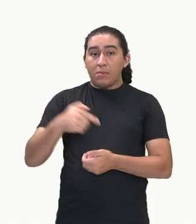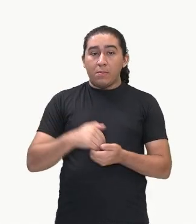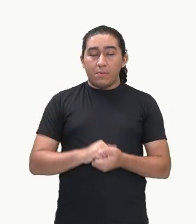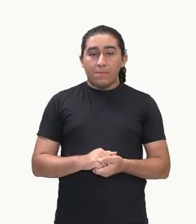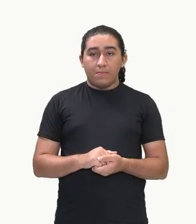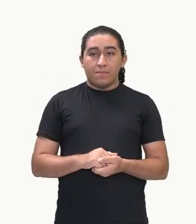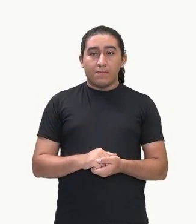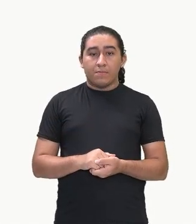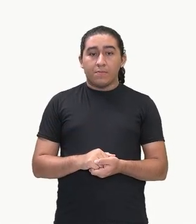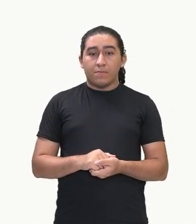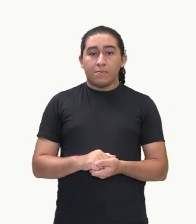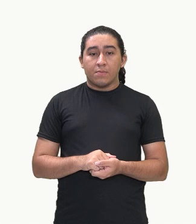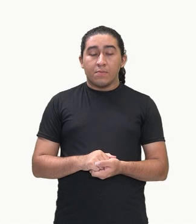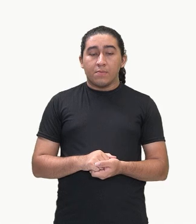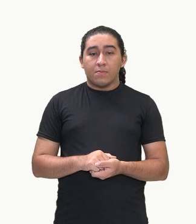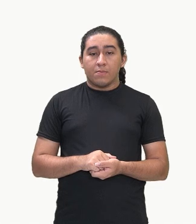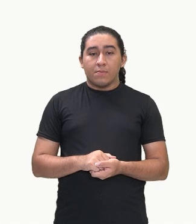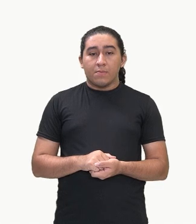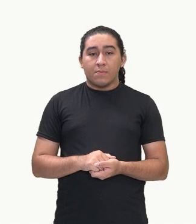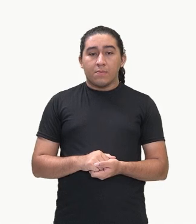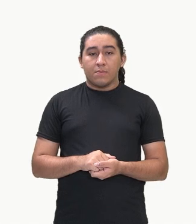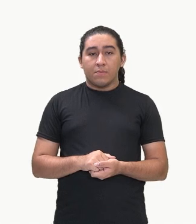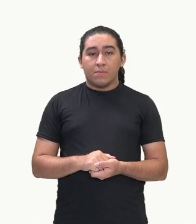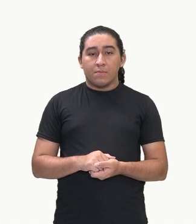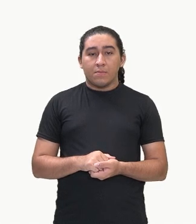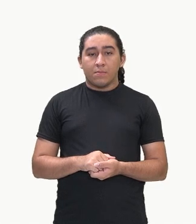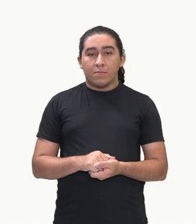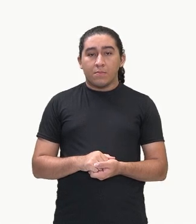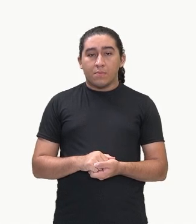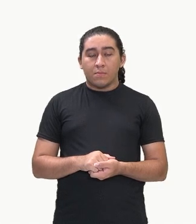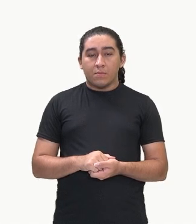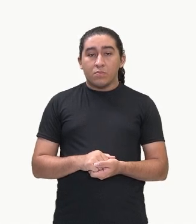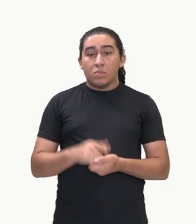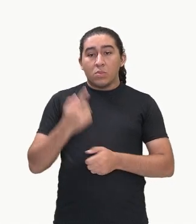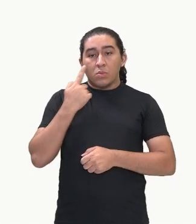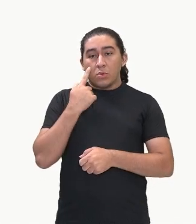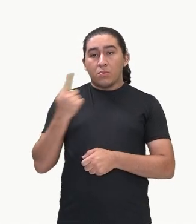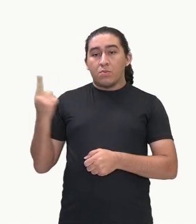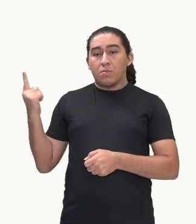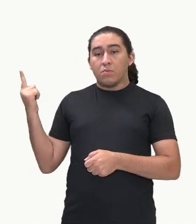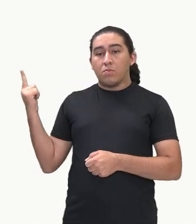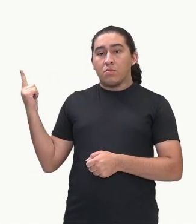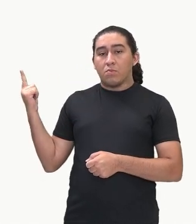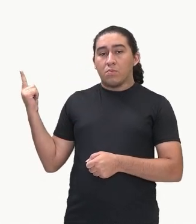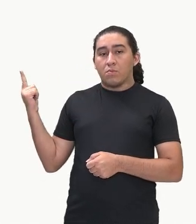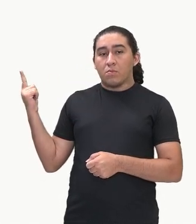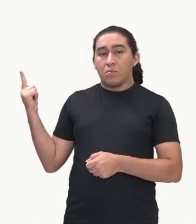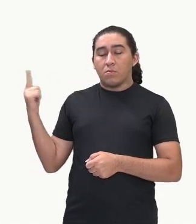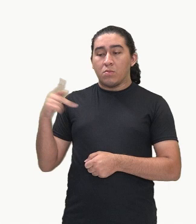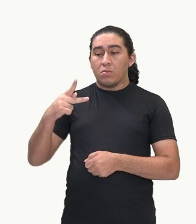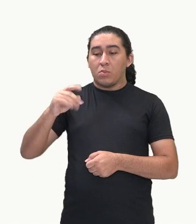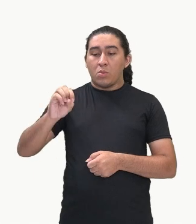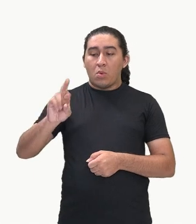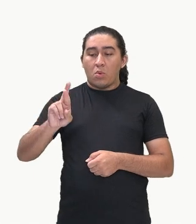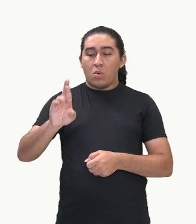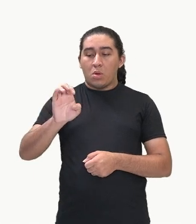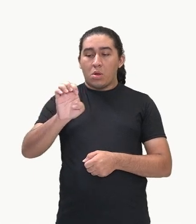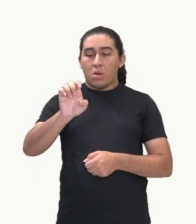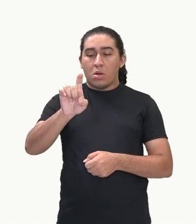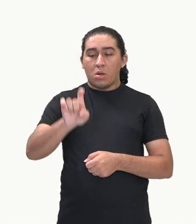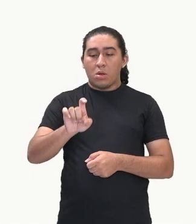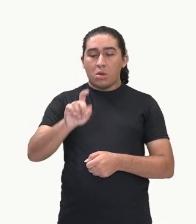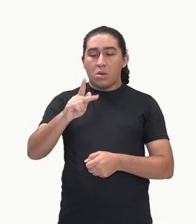vamos identificar uma expressão que ela vai explicar, né? Explicativa. Quando eu digo,